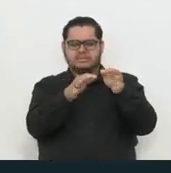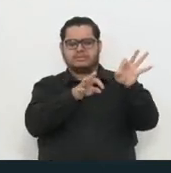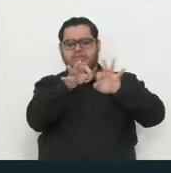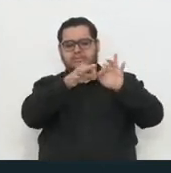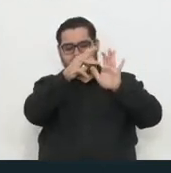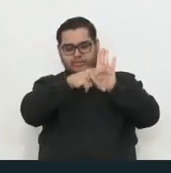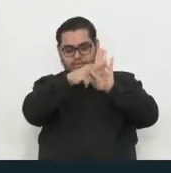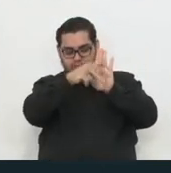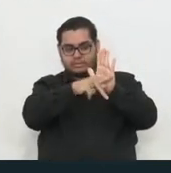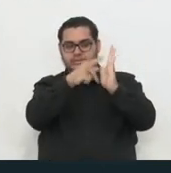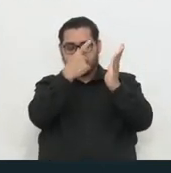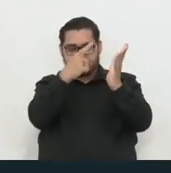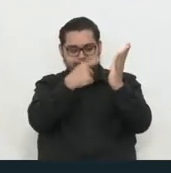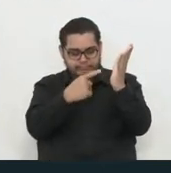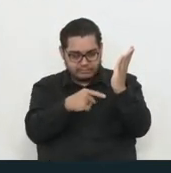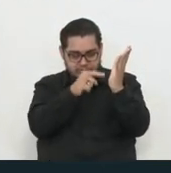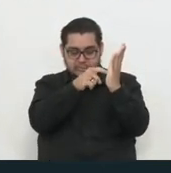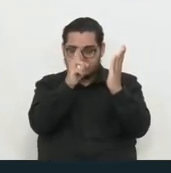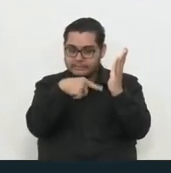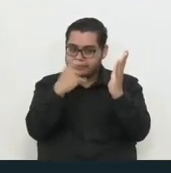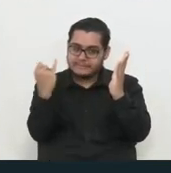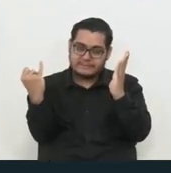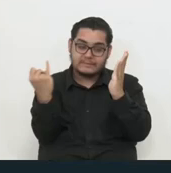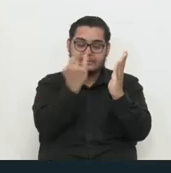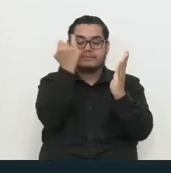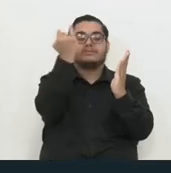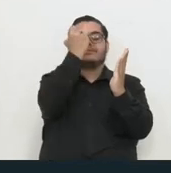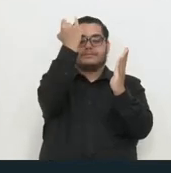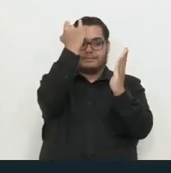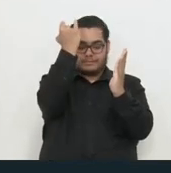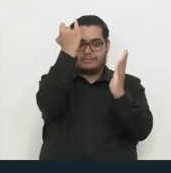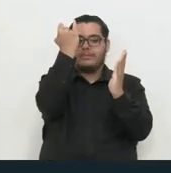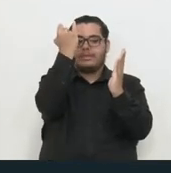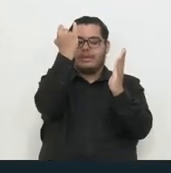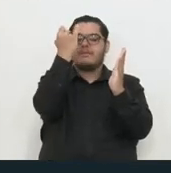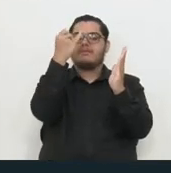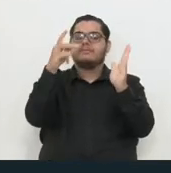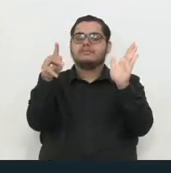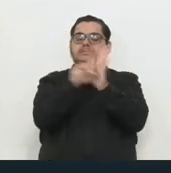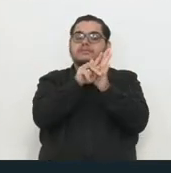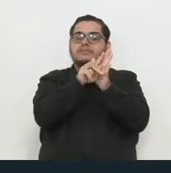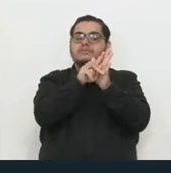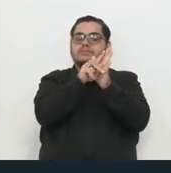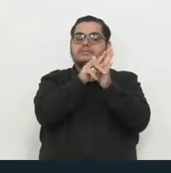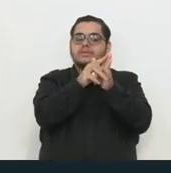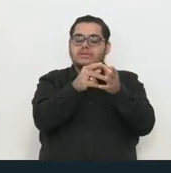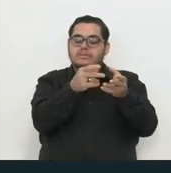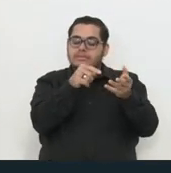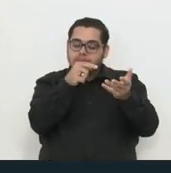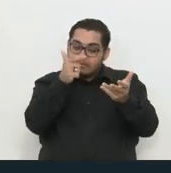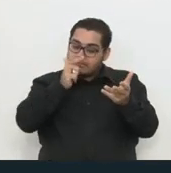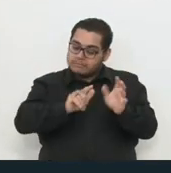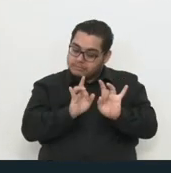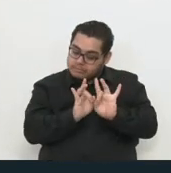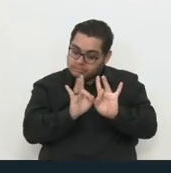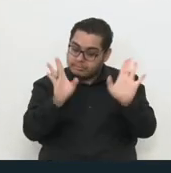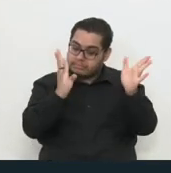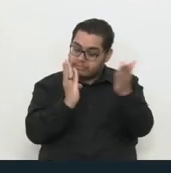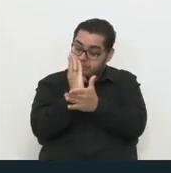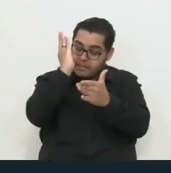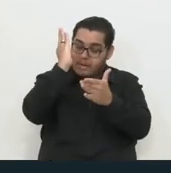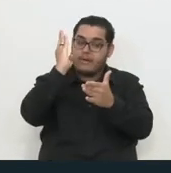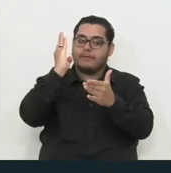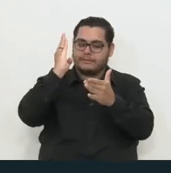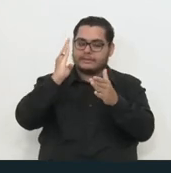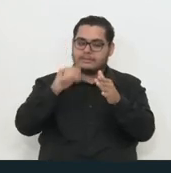que são de extrema importância para que a gente possa deliberar o quanto antes nessa casa projetos